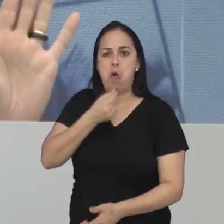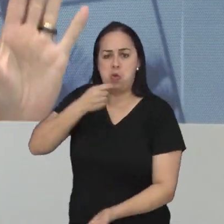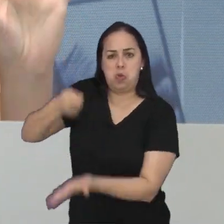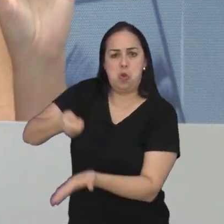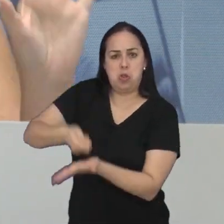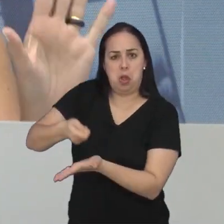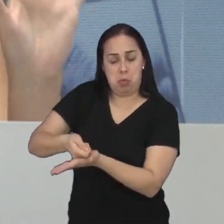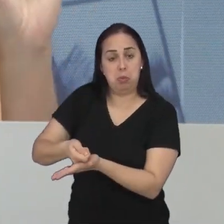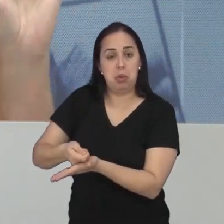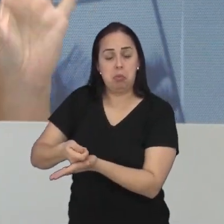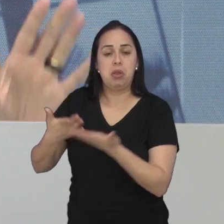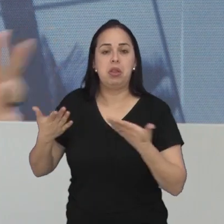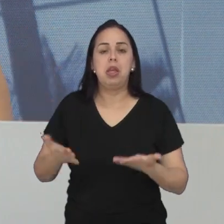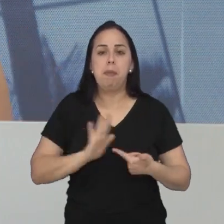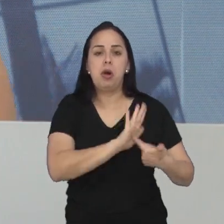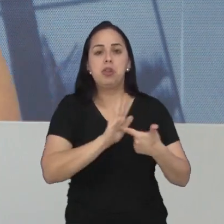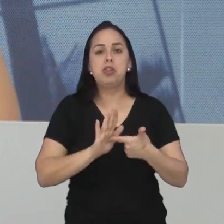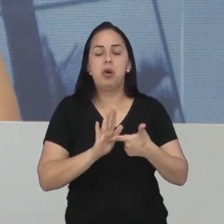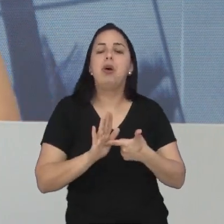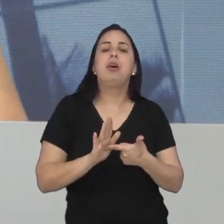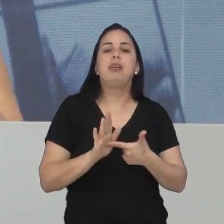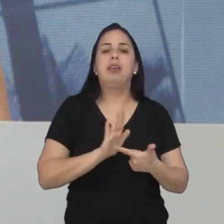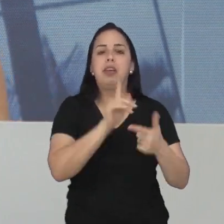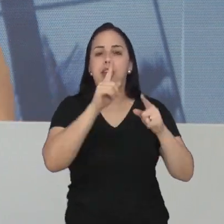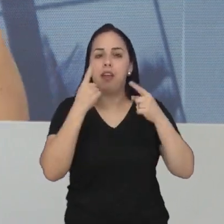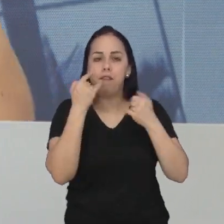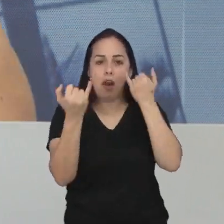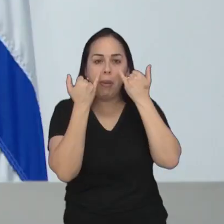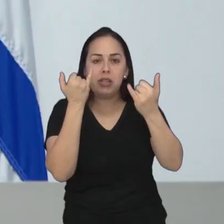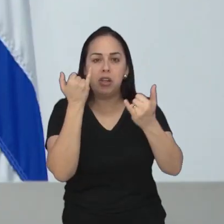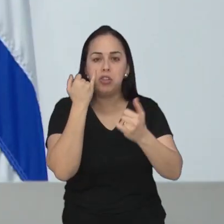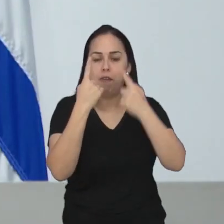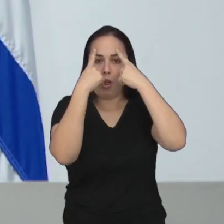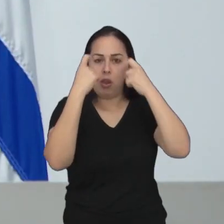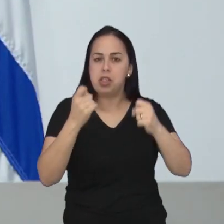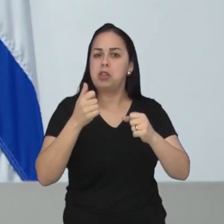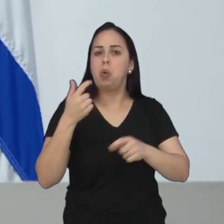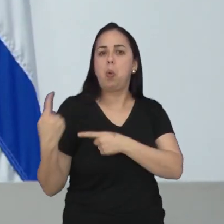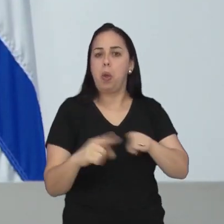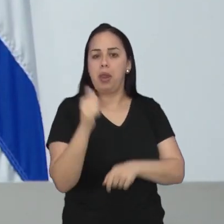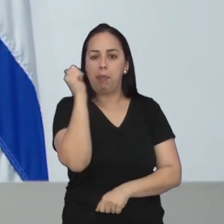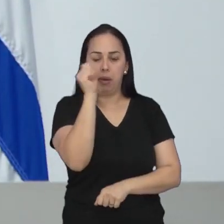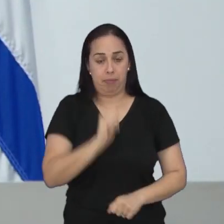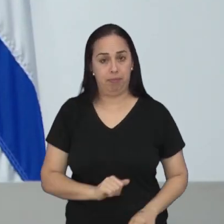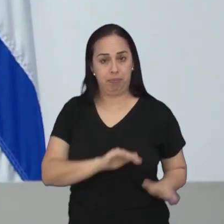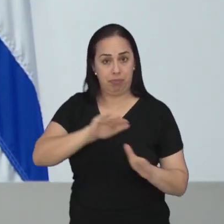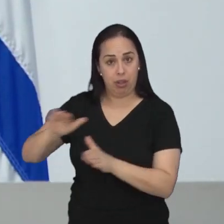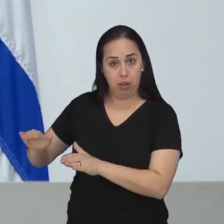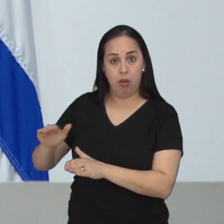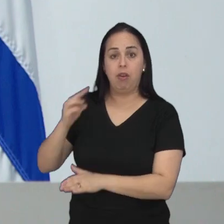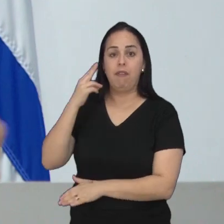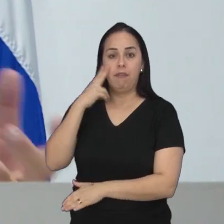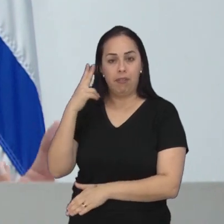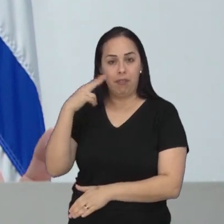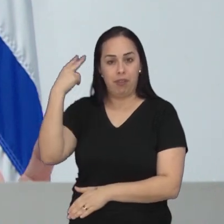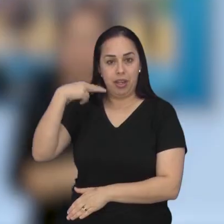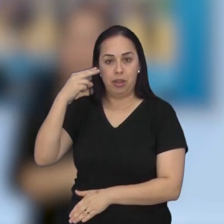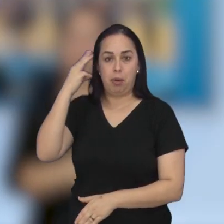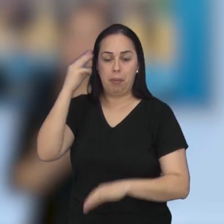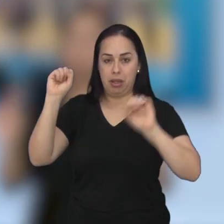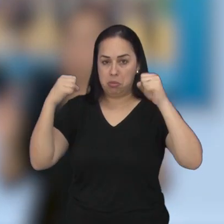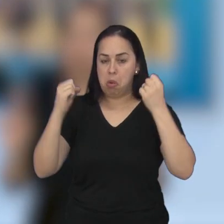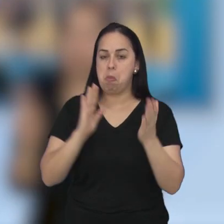e sexista e apresentou dados de violência contra mulheres. Já Marcão da Academia parabenizou a conquista e participação